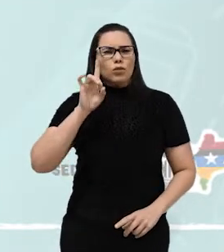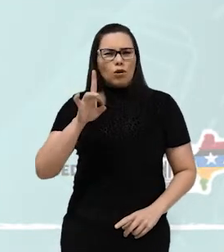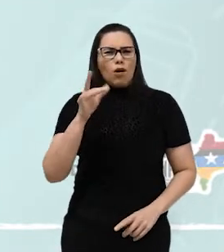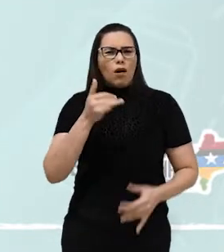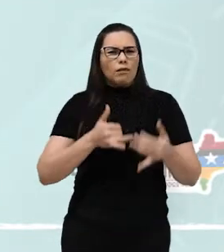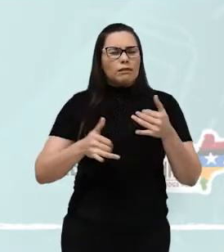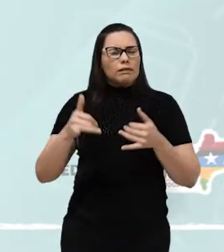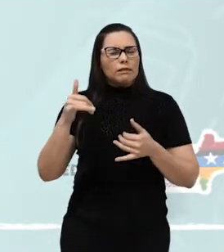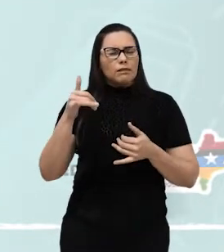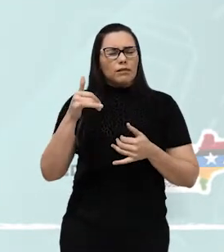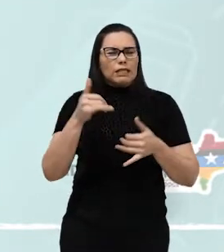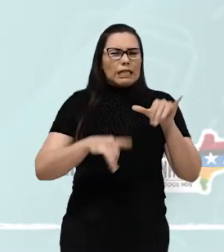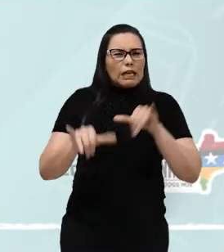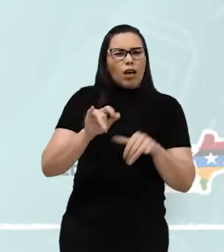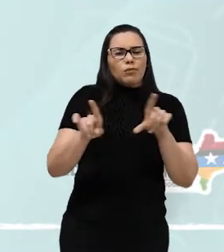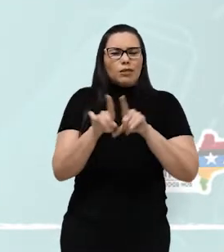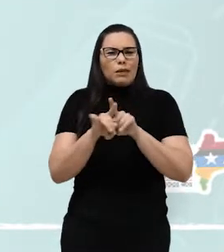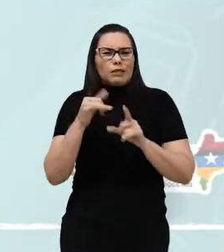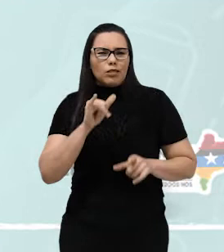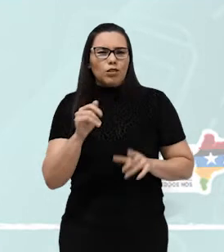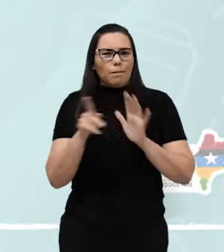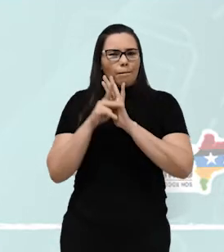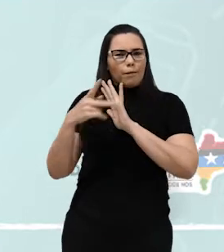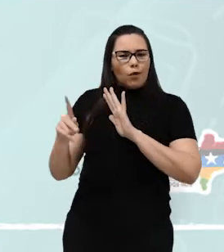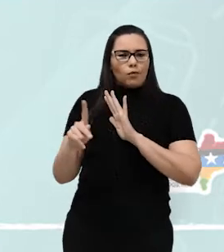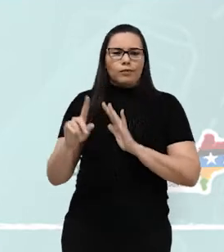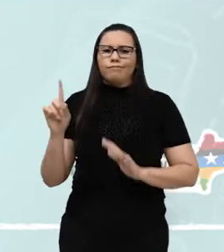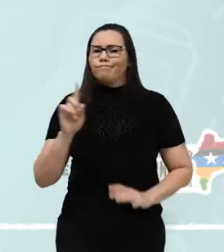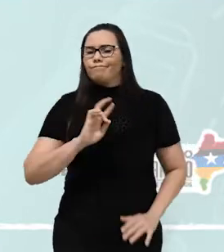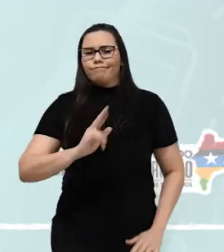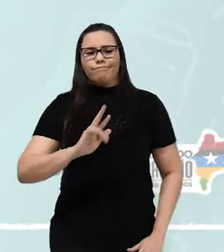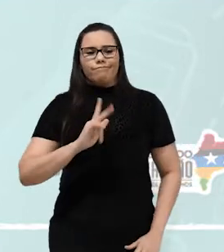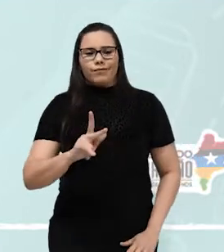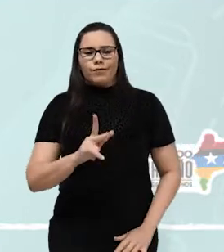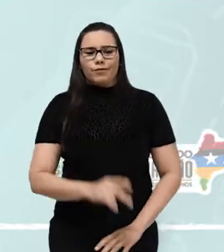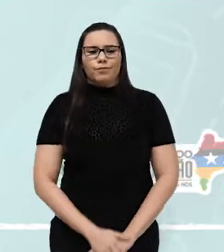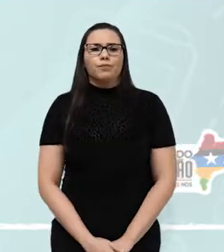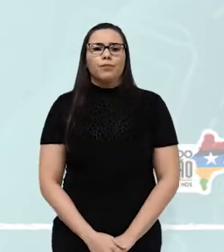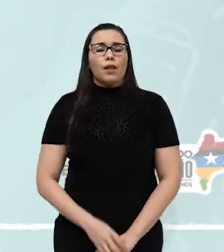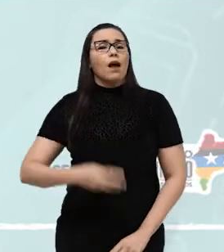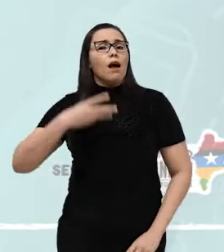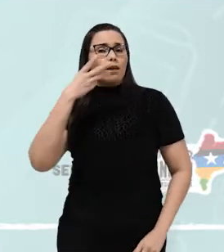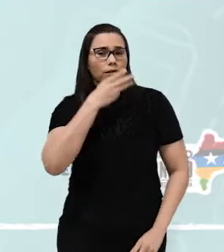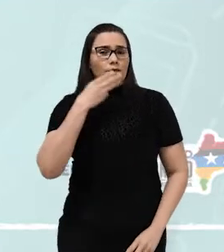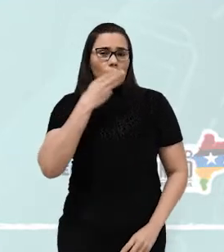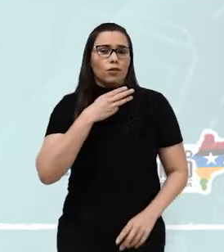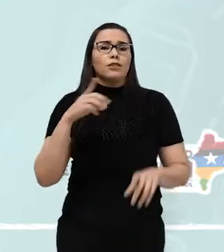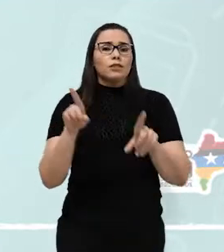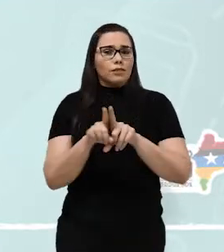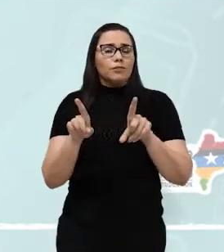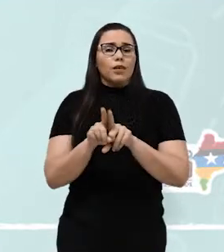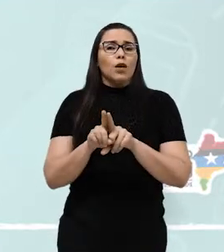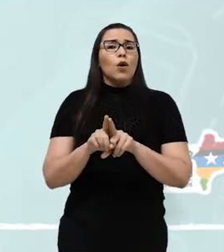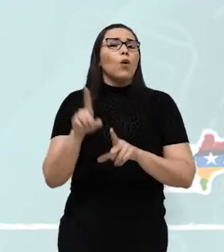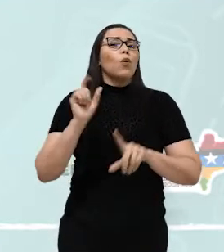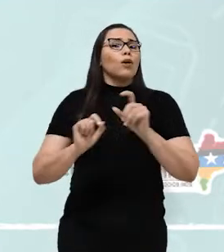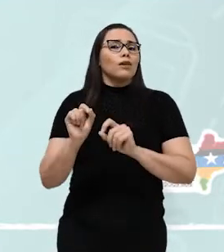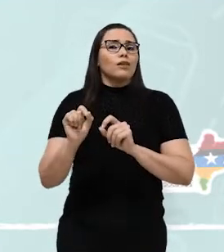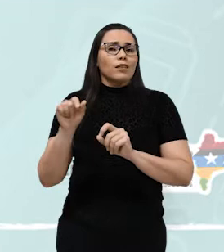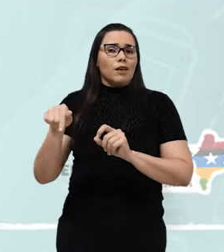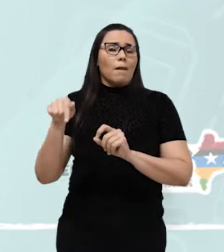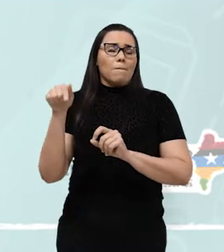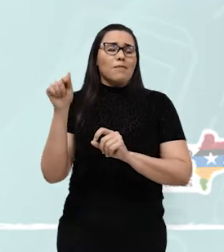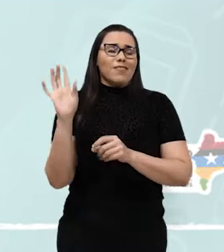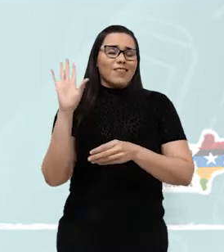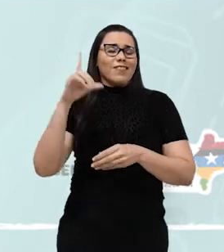Essa energia que é proveniente da glicose, ela vai também ser utilizada pelos animais, né? Pelos outros,